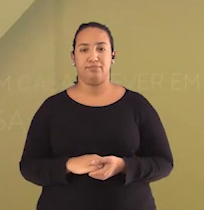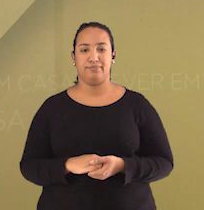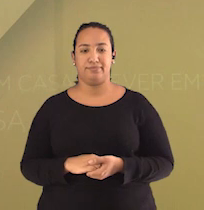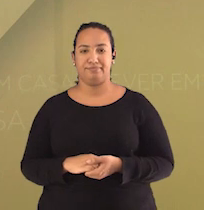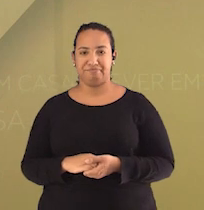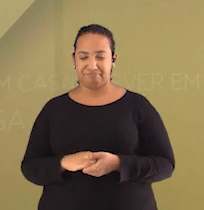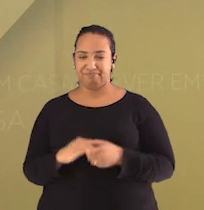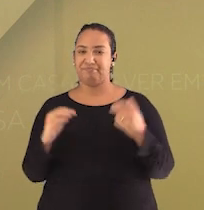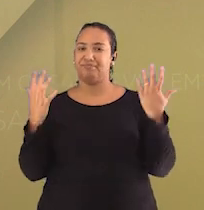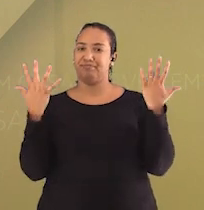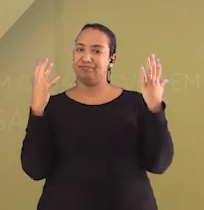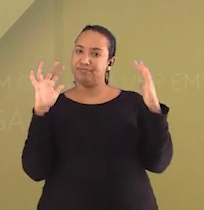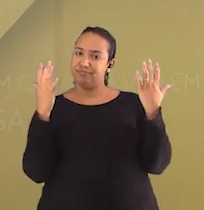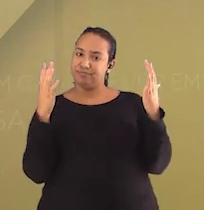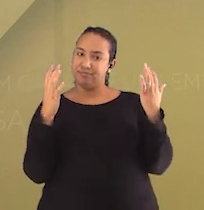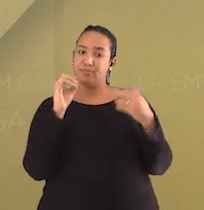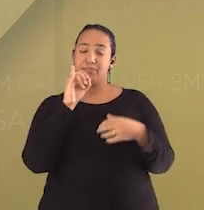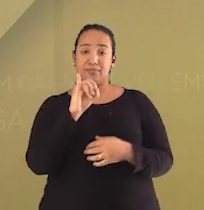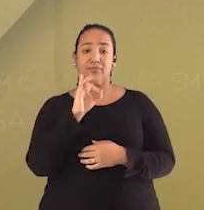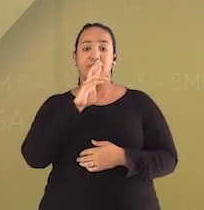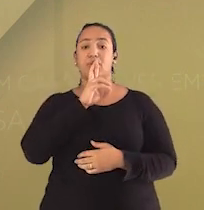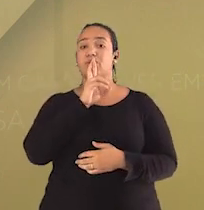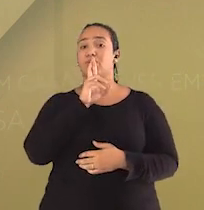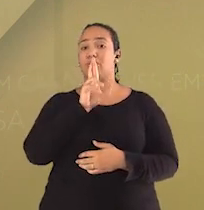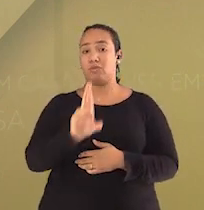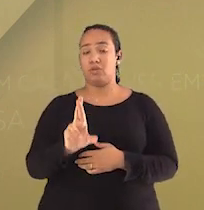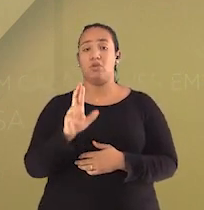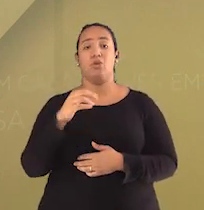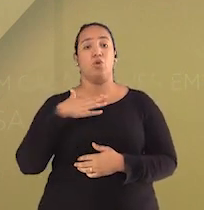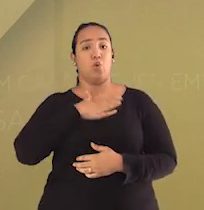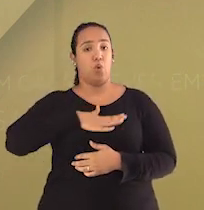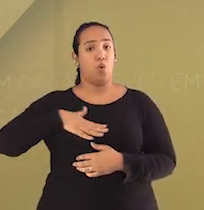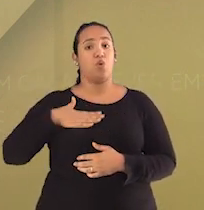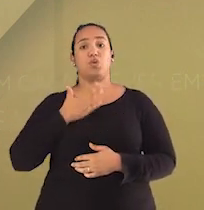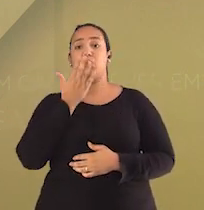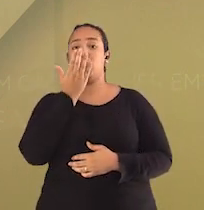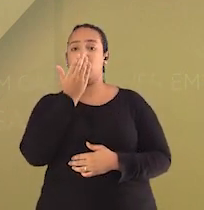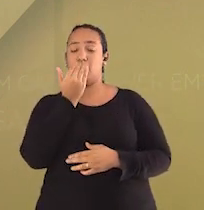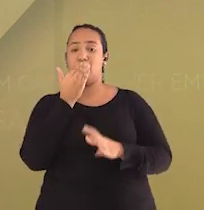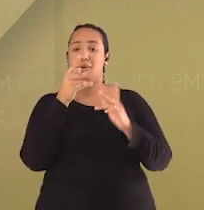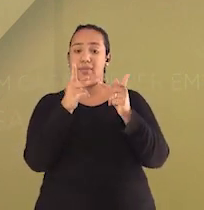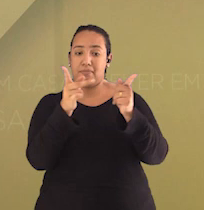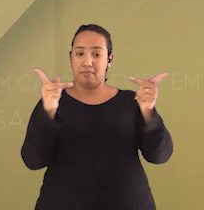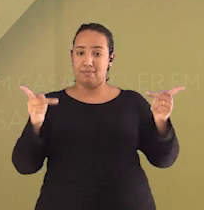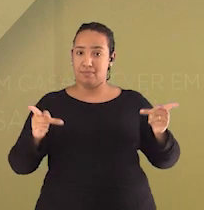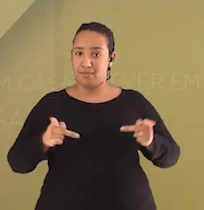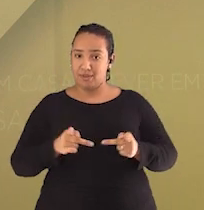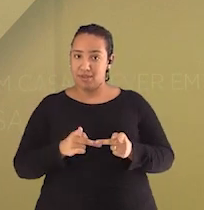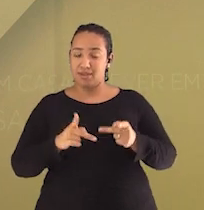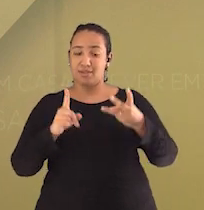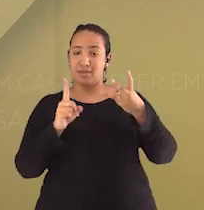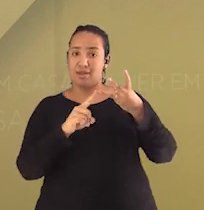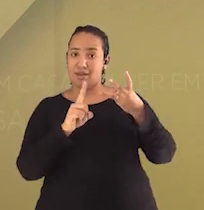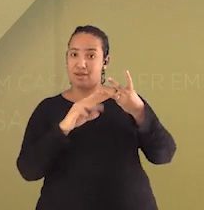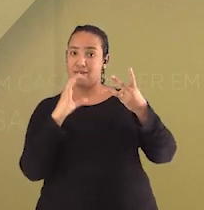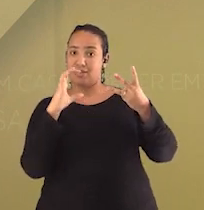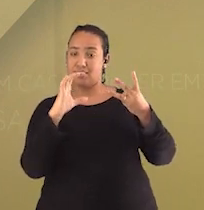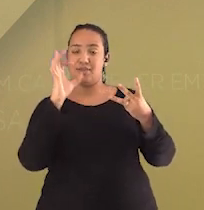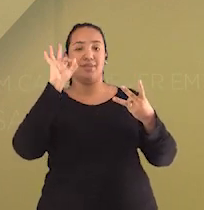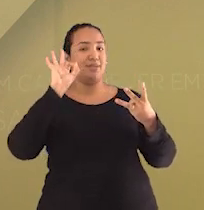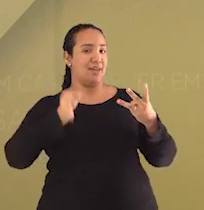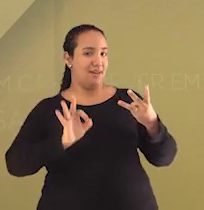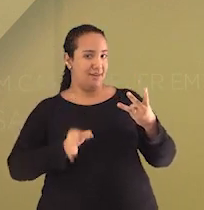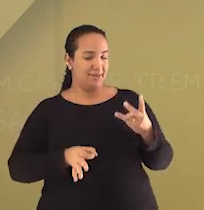Muito bem, acertou quem disse. My favorite food is pizza. Minha comida favorita é